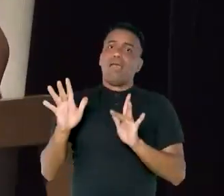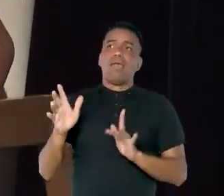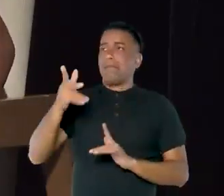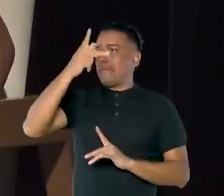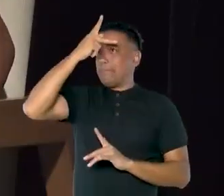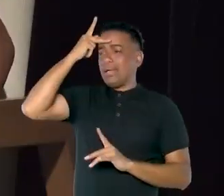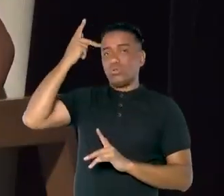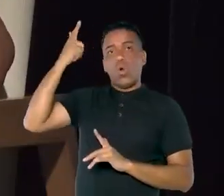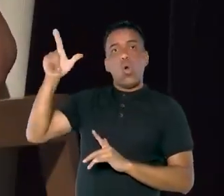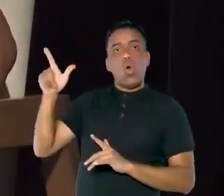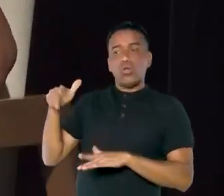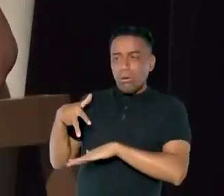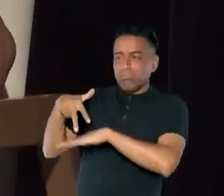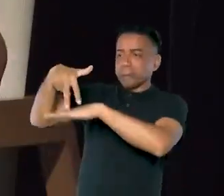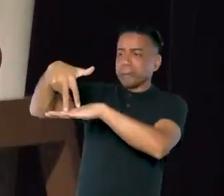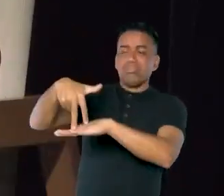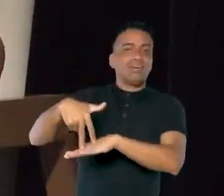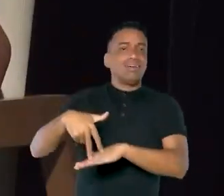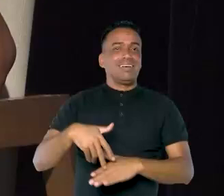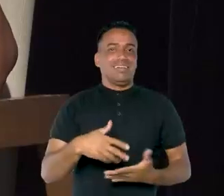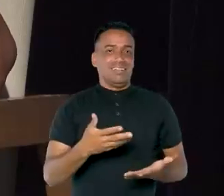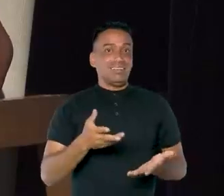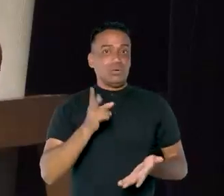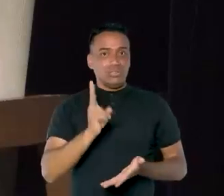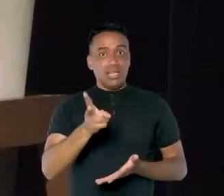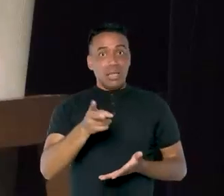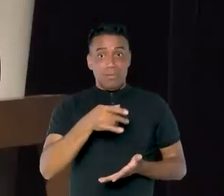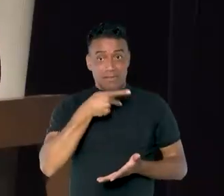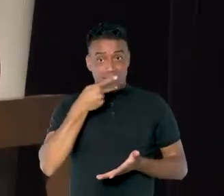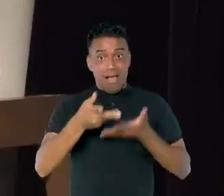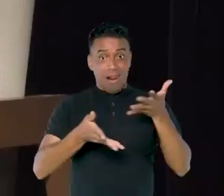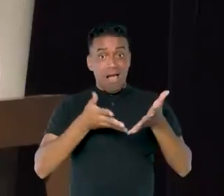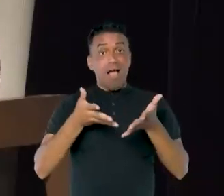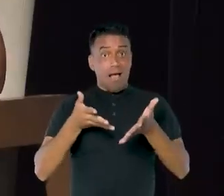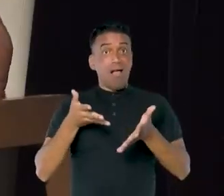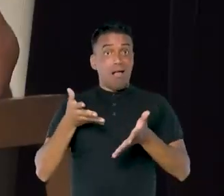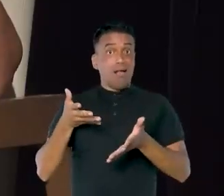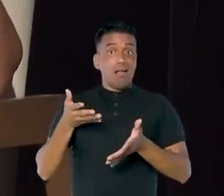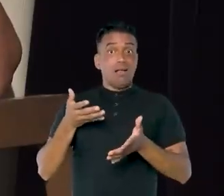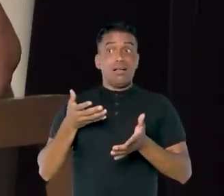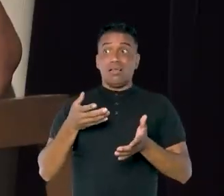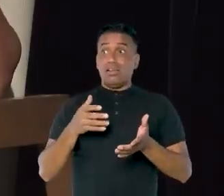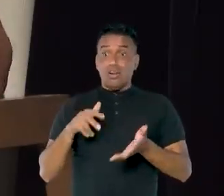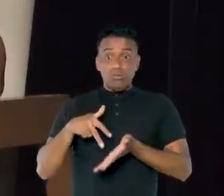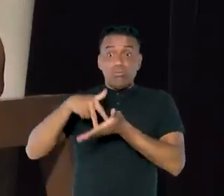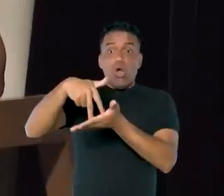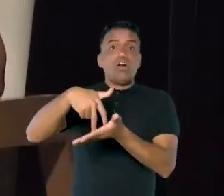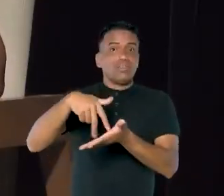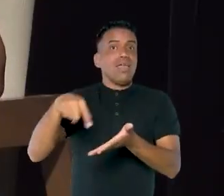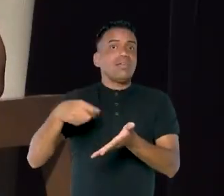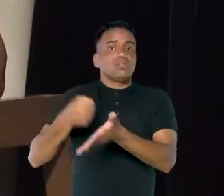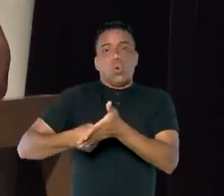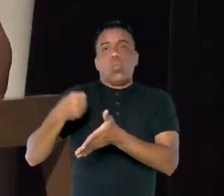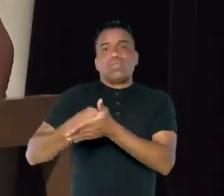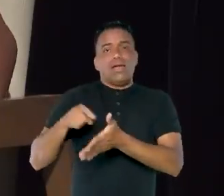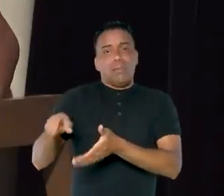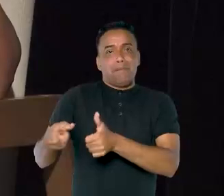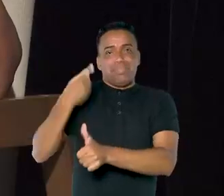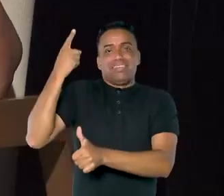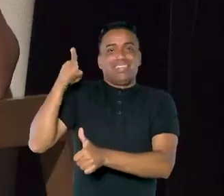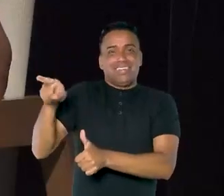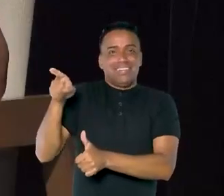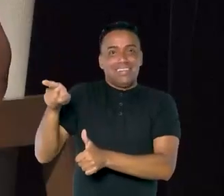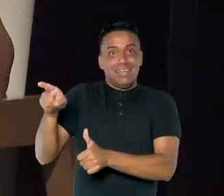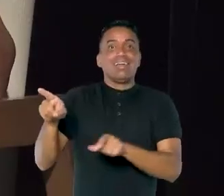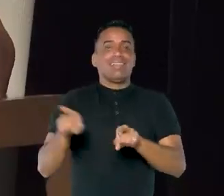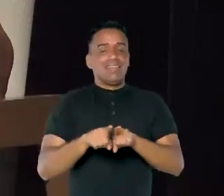outra pessoa fale, mas a gente sempre fala. Os que falaram por nós foram que seguraram a barra, porque eles